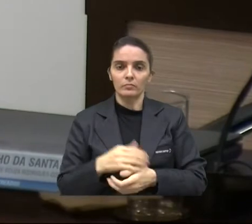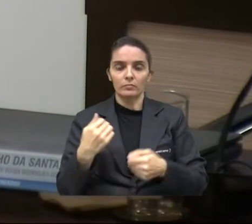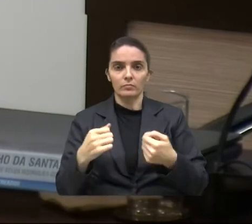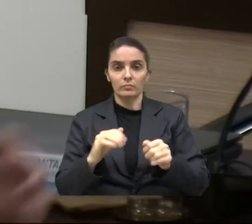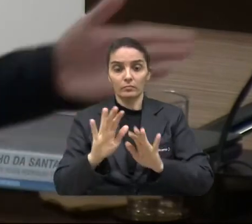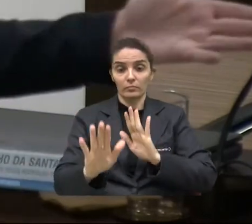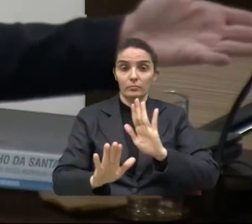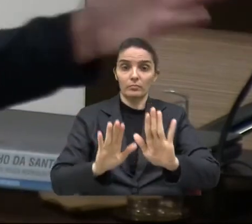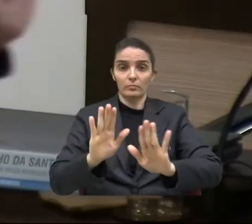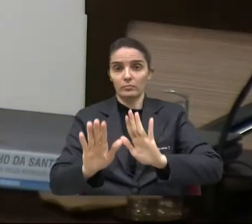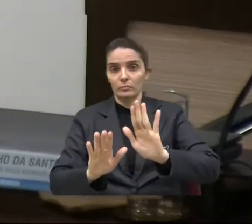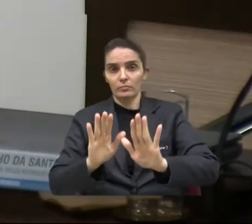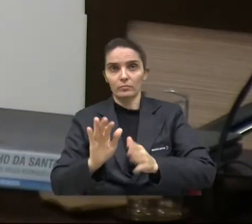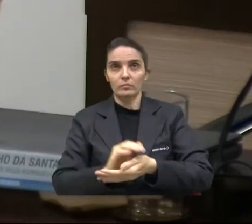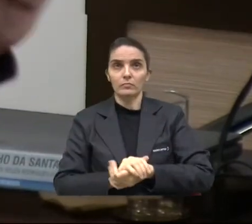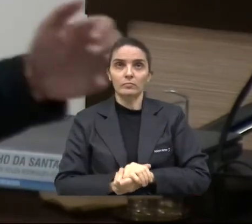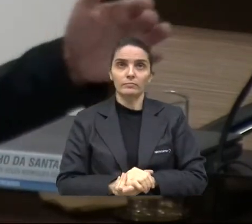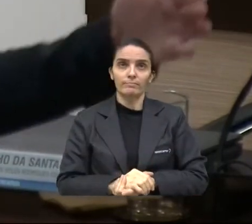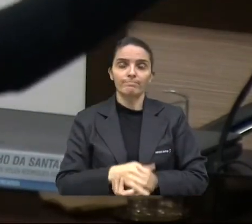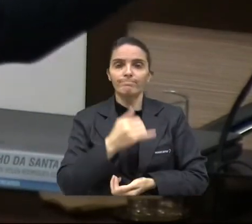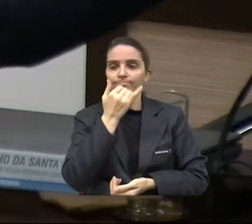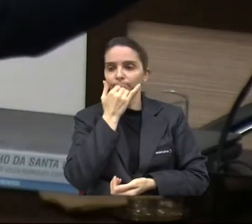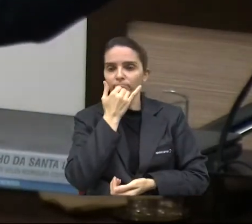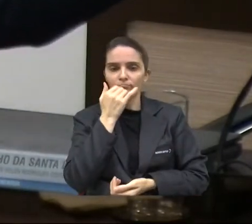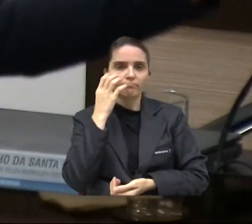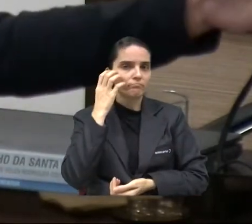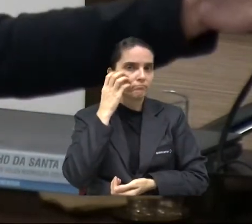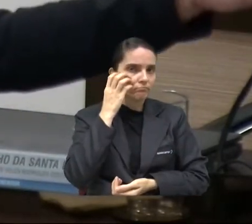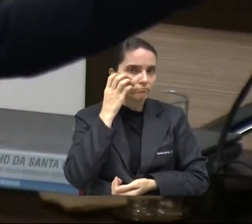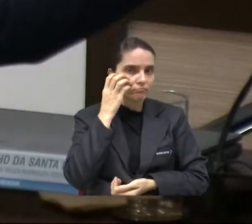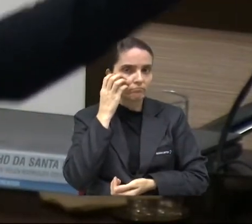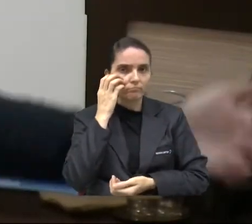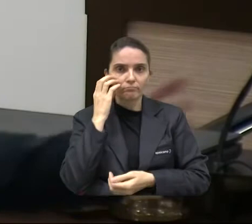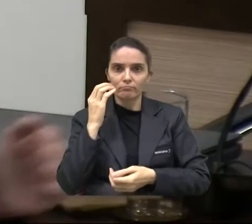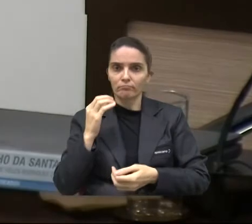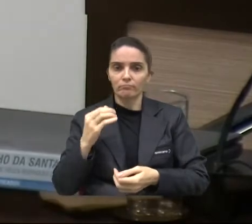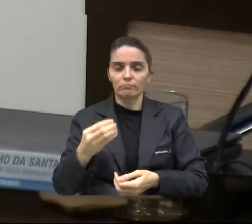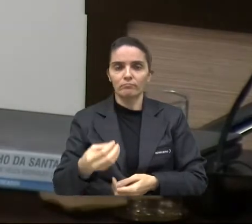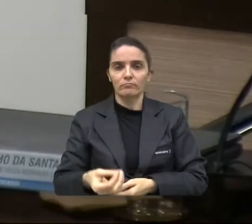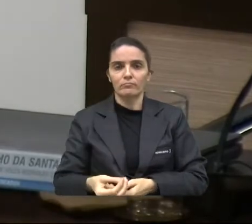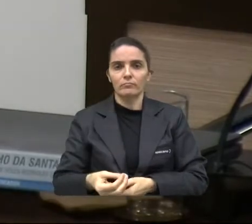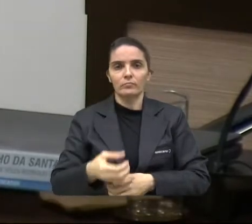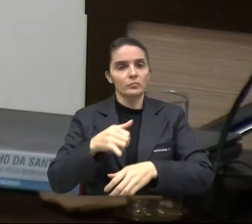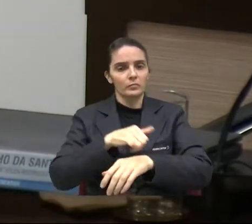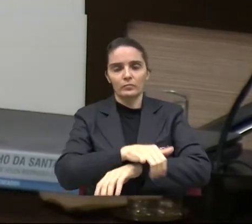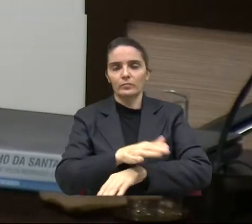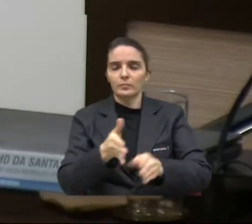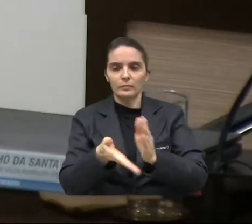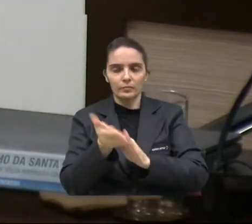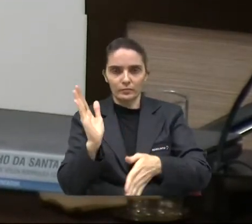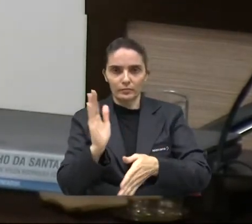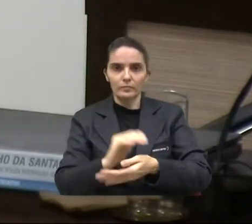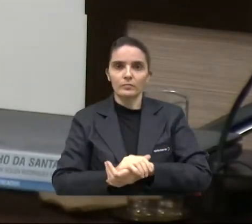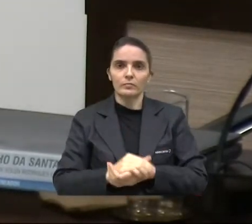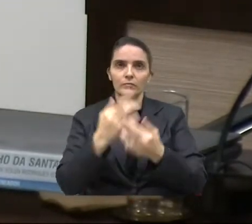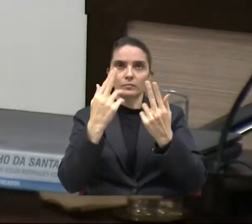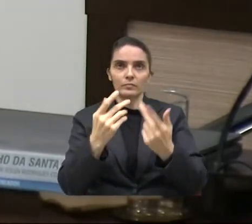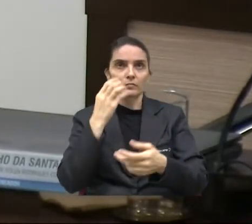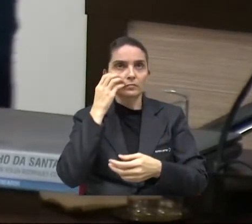e aqui, uma pena o doutor Marcelo Rossi não estar aqui, mas gostei muito de como ele se posicionou na sessão